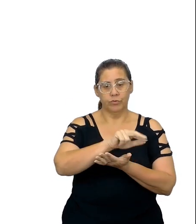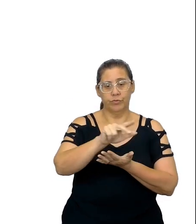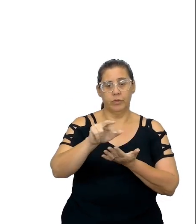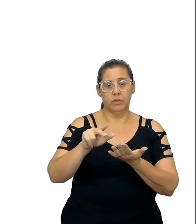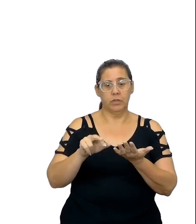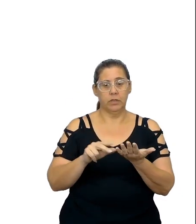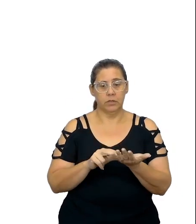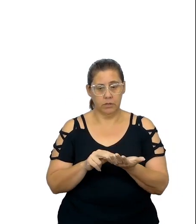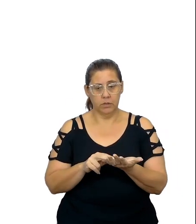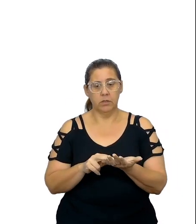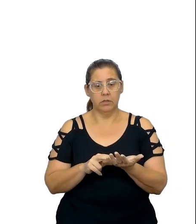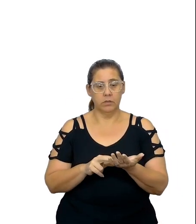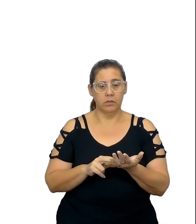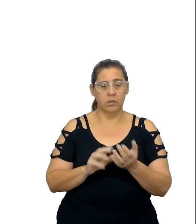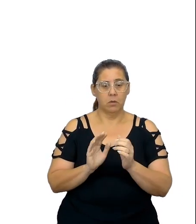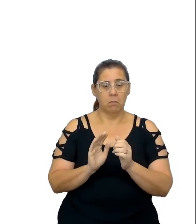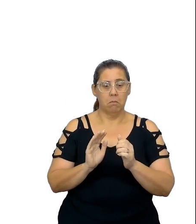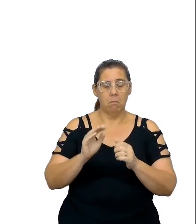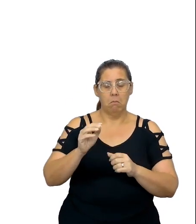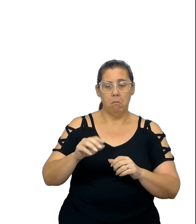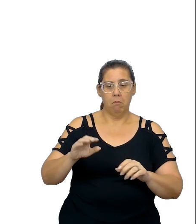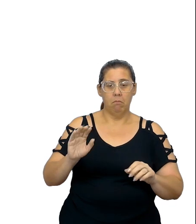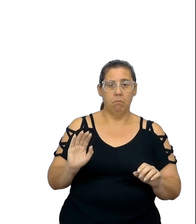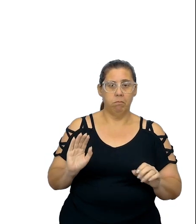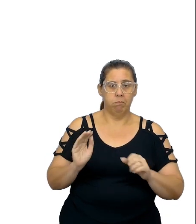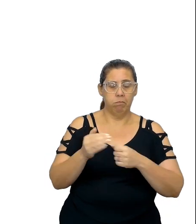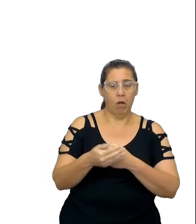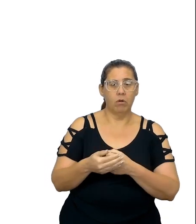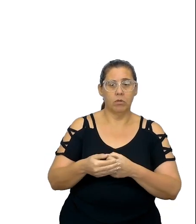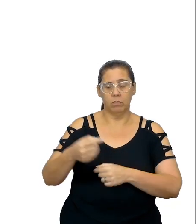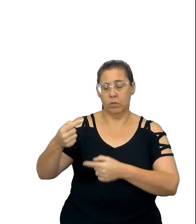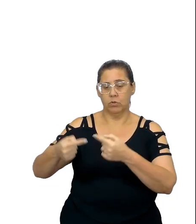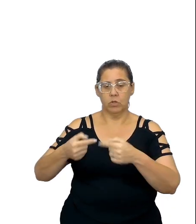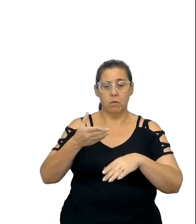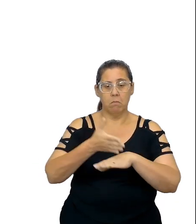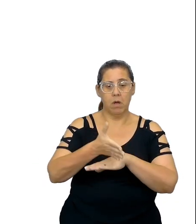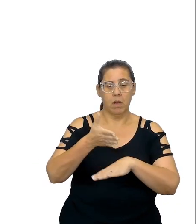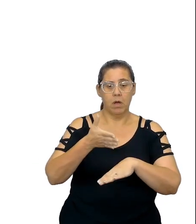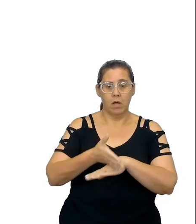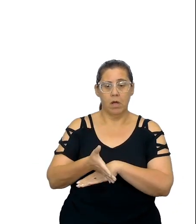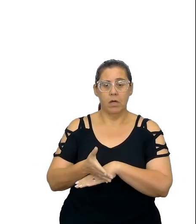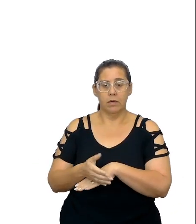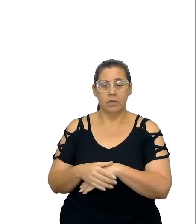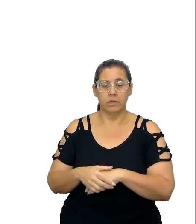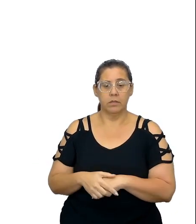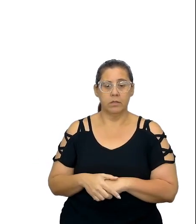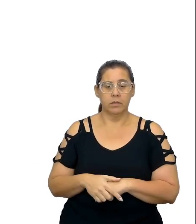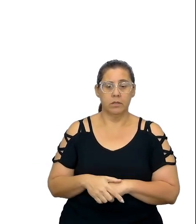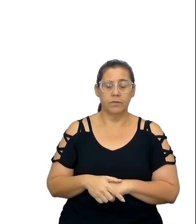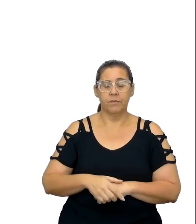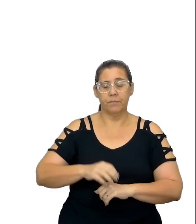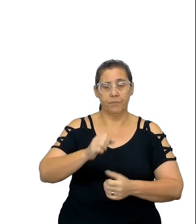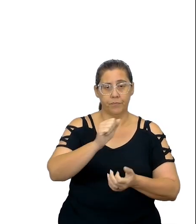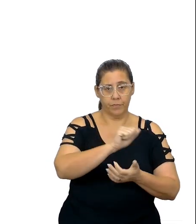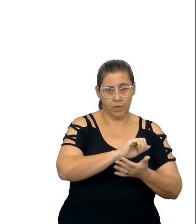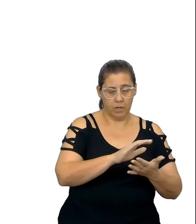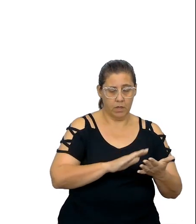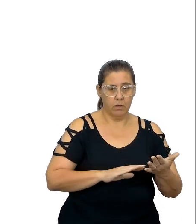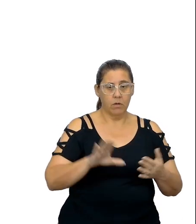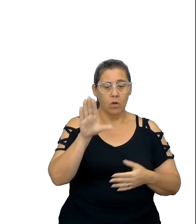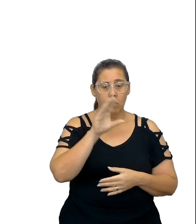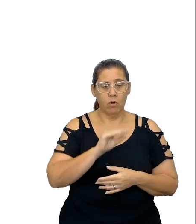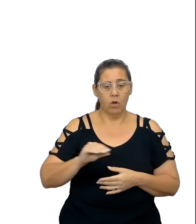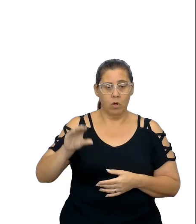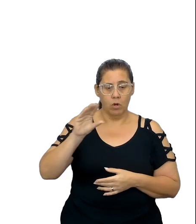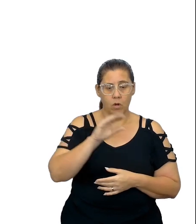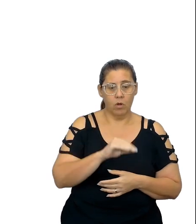diversidade imbuída na defesa de pontos de vista em uma discussão, participar e envolver-se ativamente em atividades orais, em um